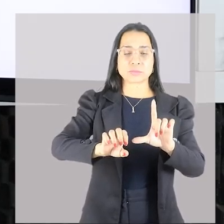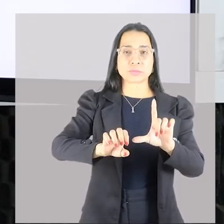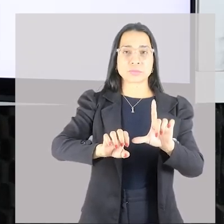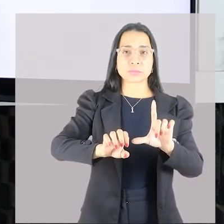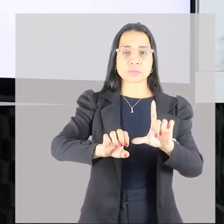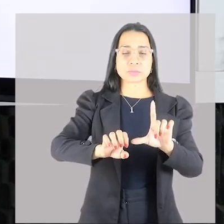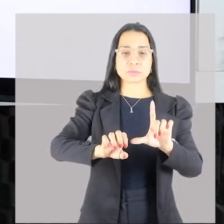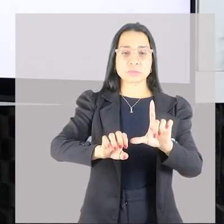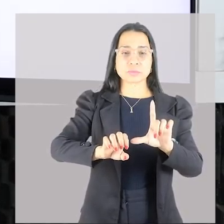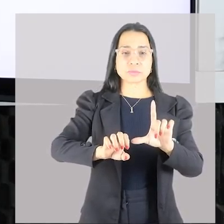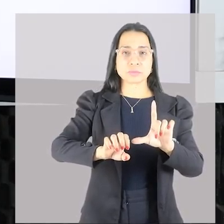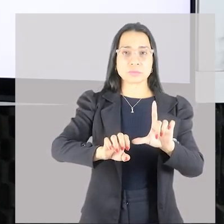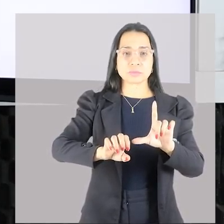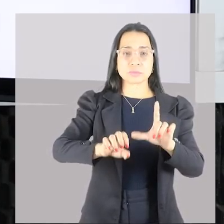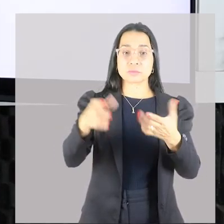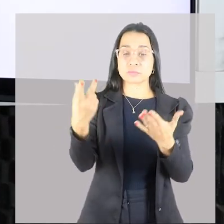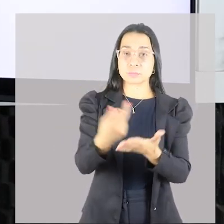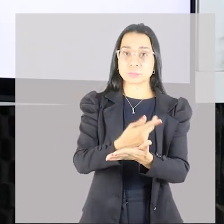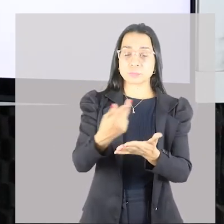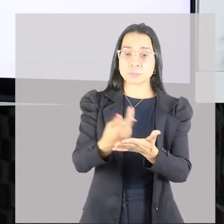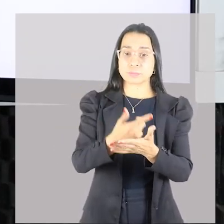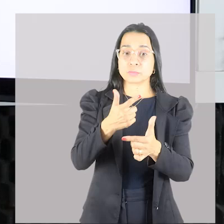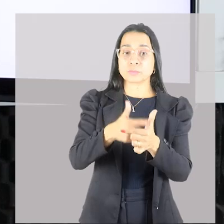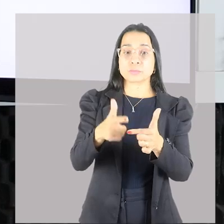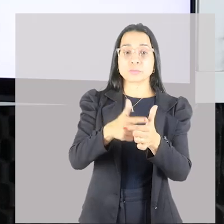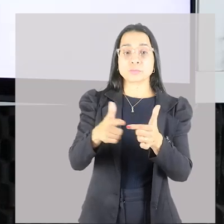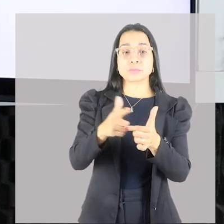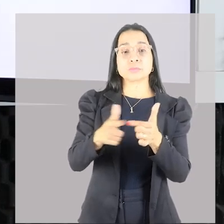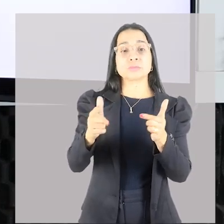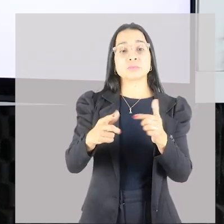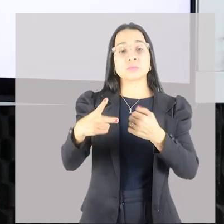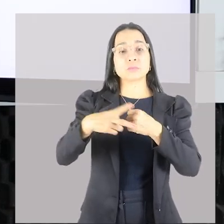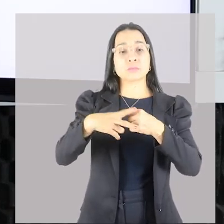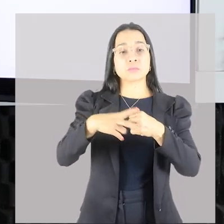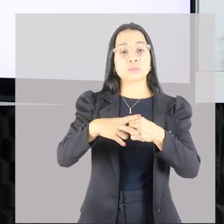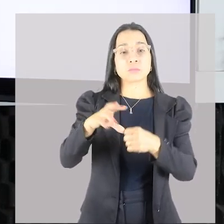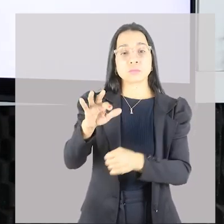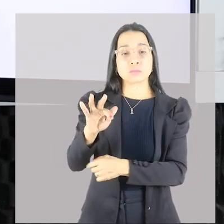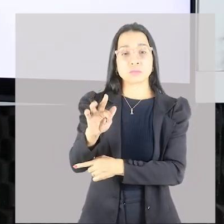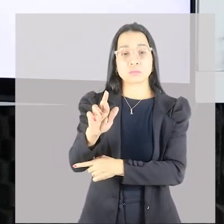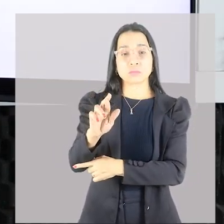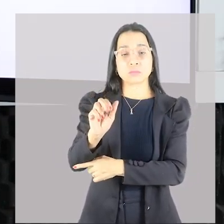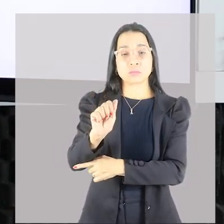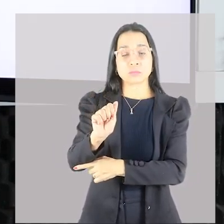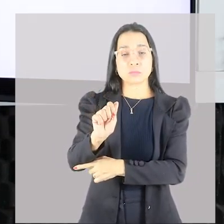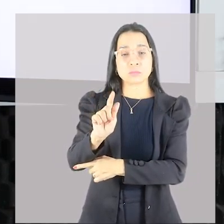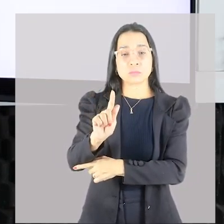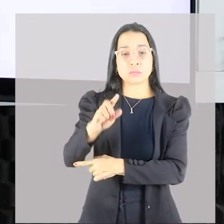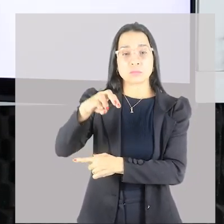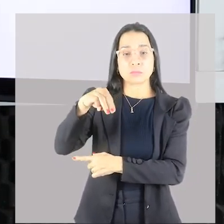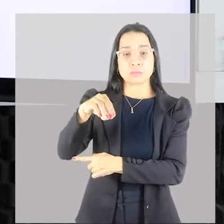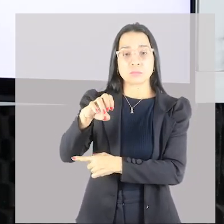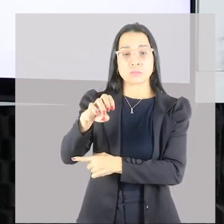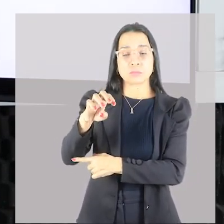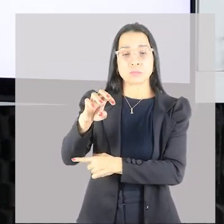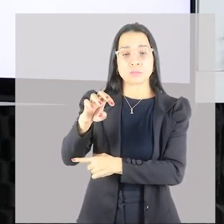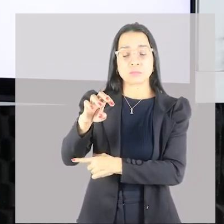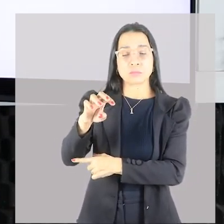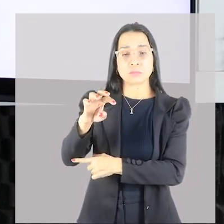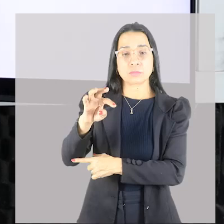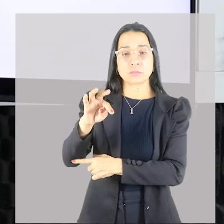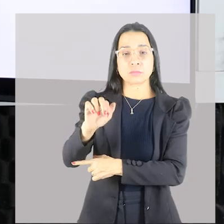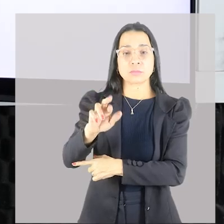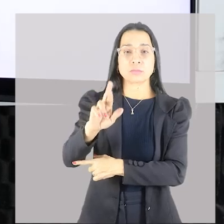sociais frente ao Estado. Não. O problema aqui está no verbo fragmentar. Se fosse o verbo unificar,